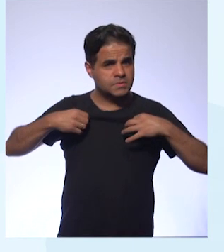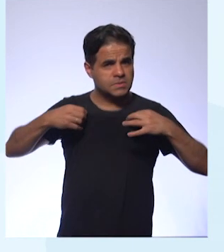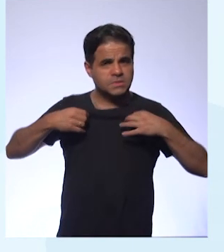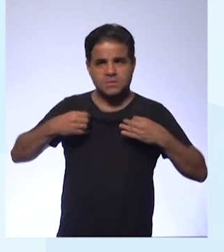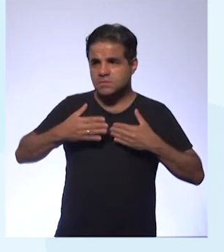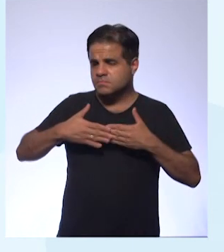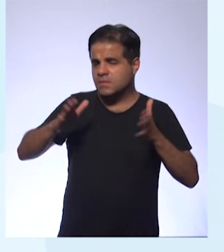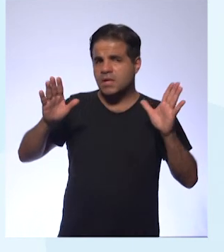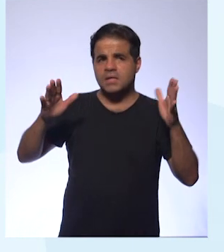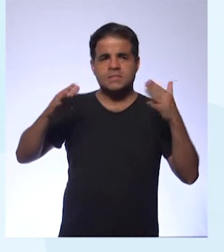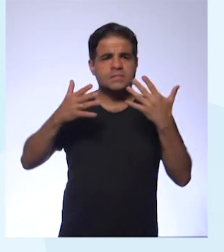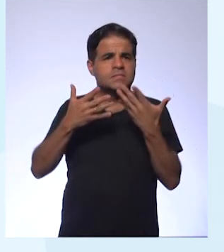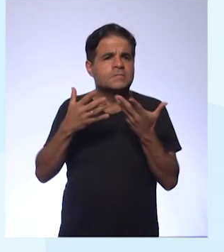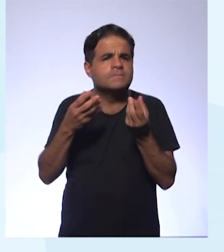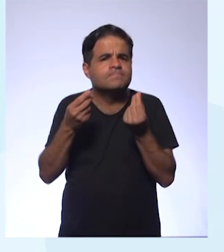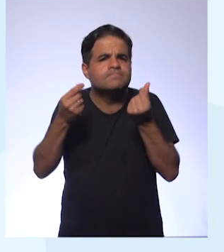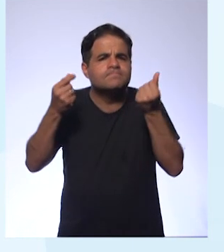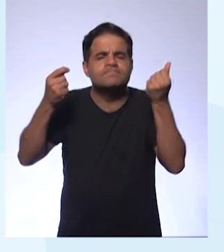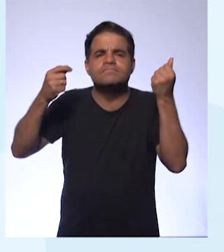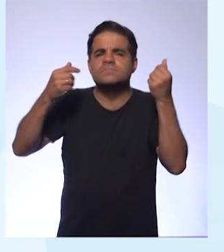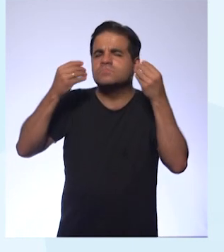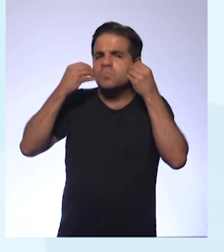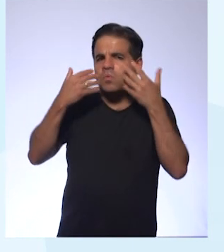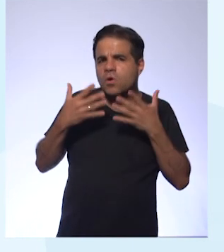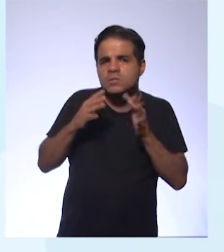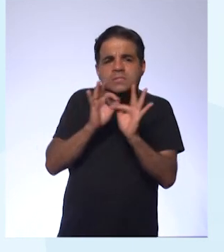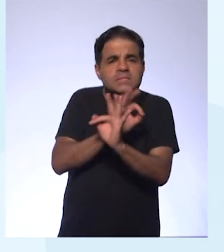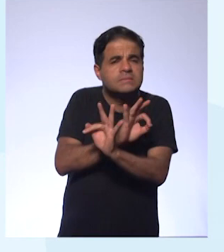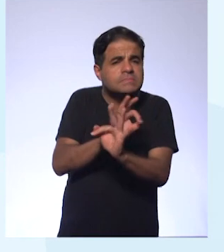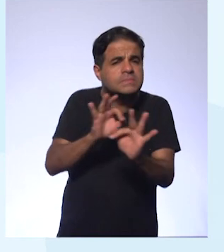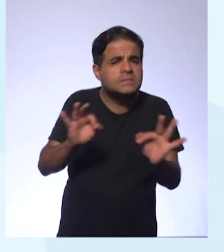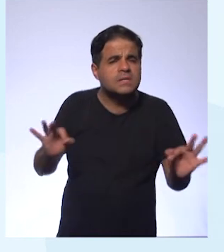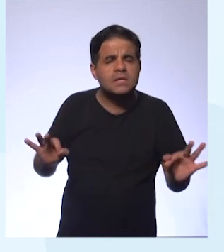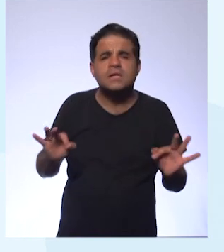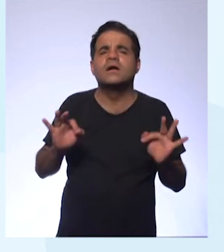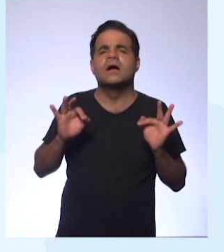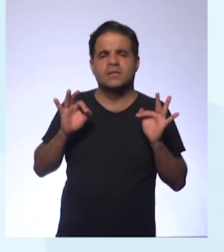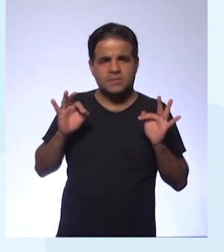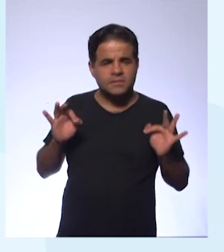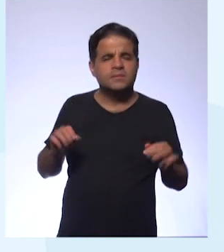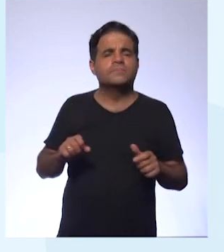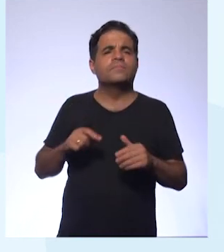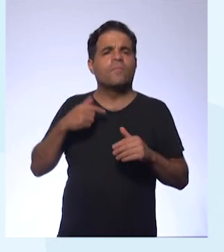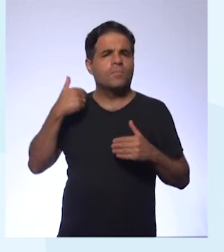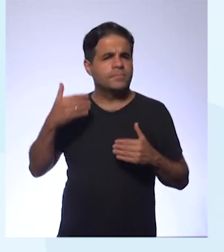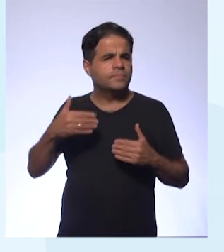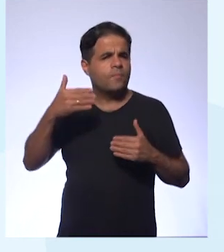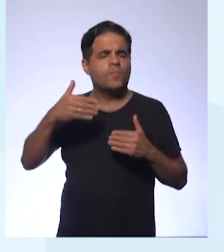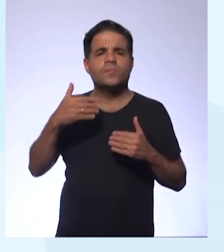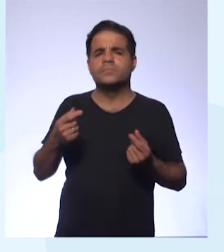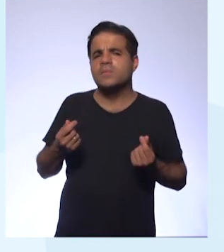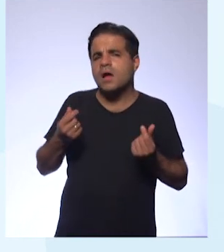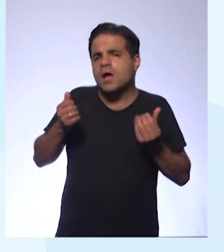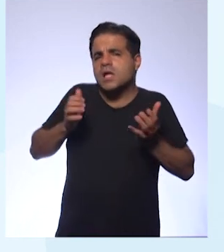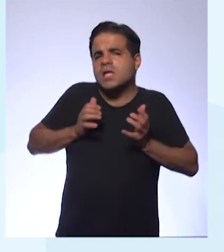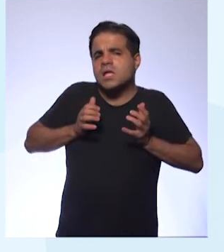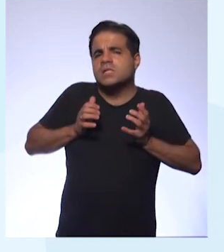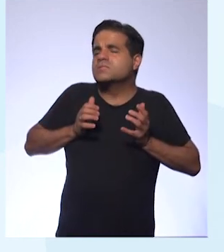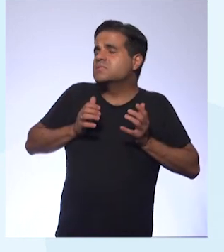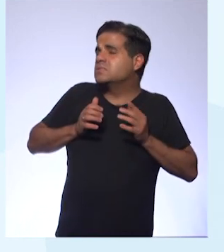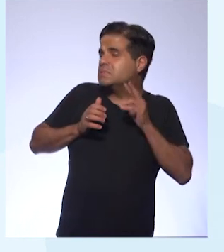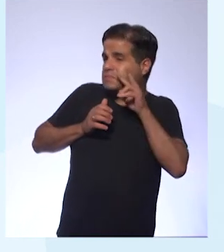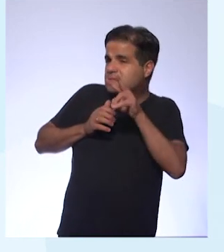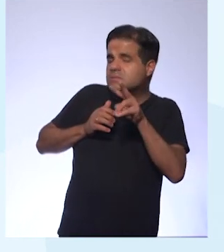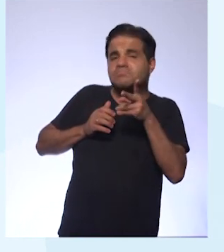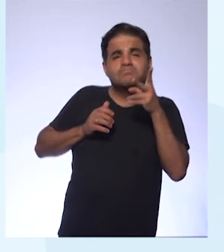muito mais sóbrias, né? Mostra uma simplicidade, ou seja, uma ruptura com essa questão da opulência, da riqueza, embora a gente